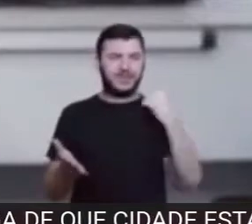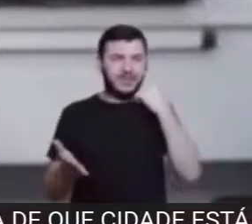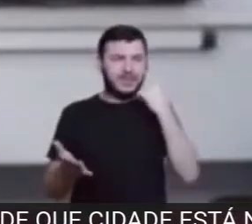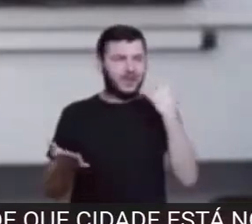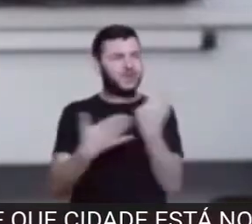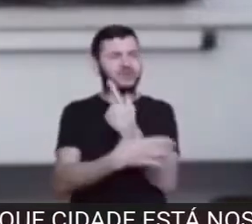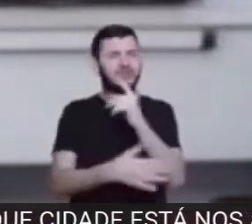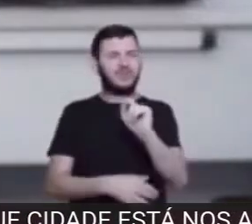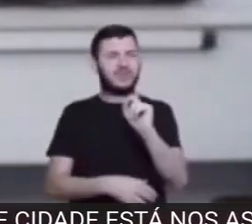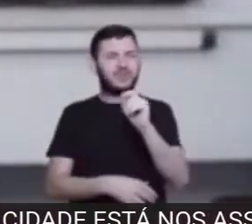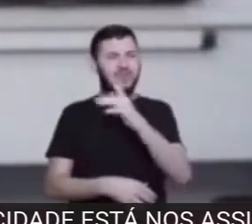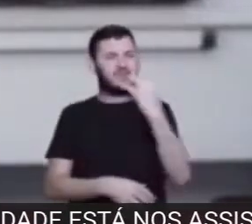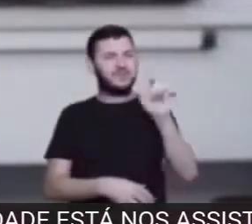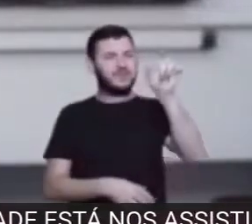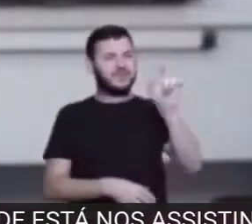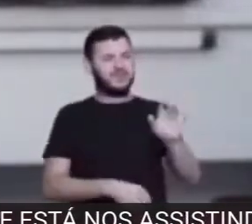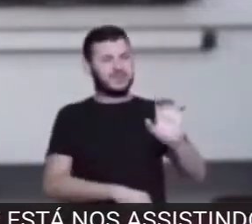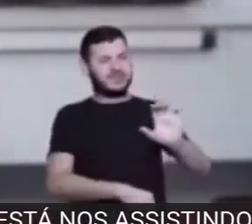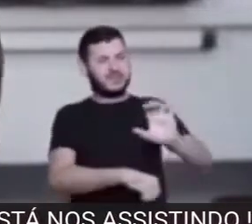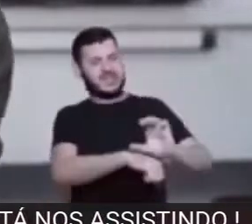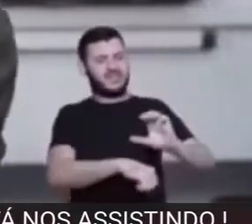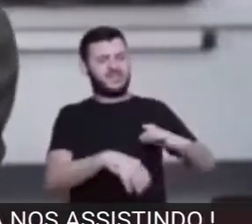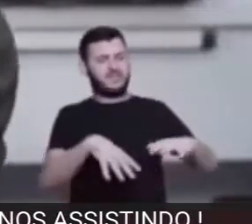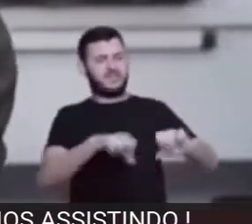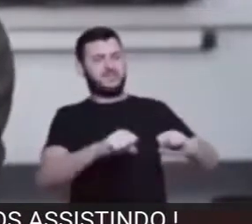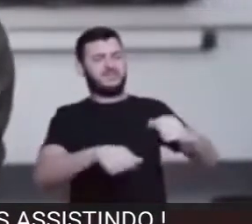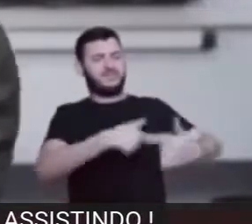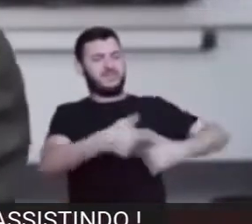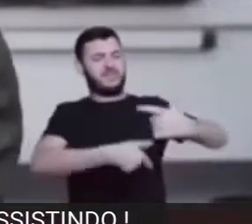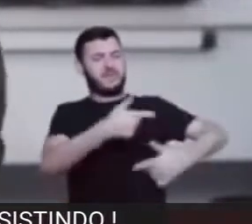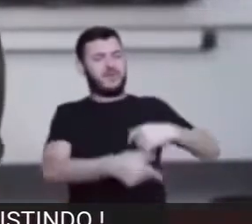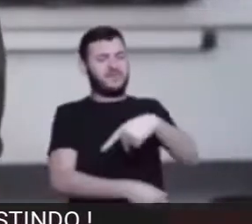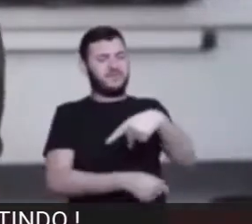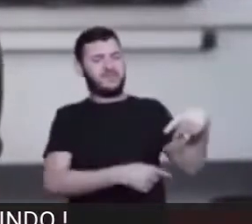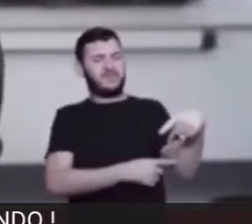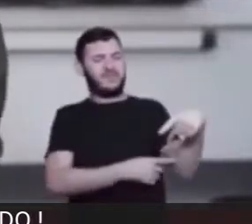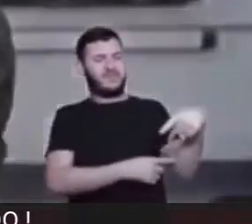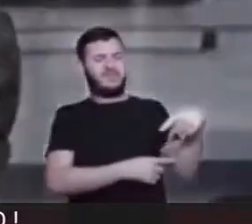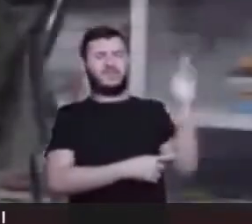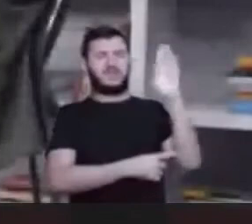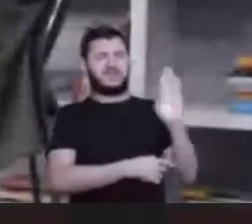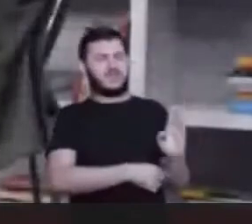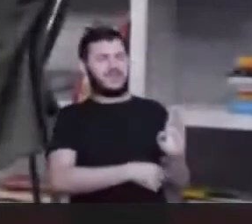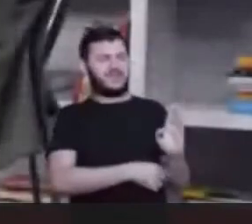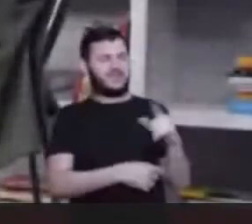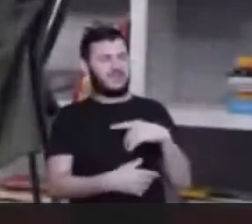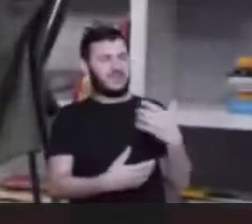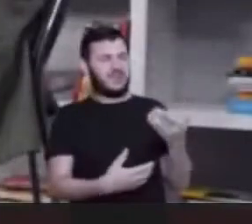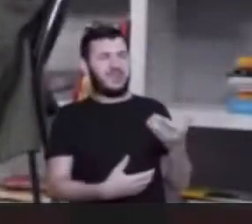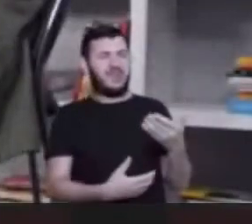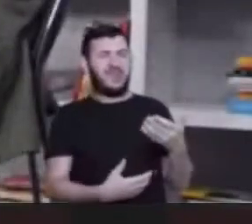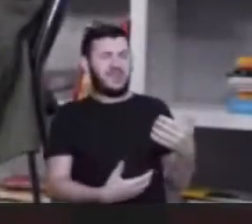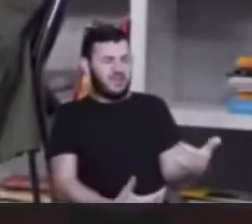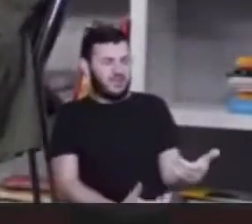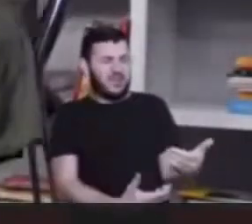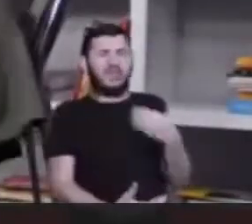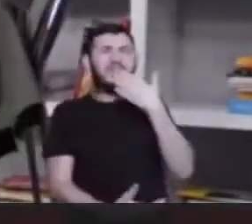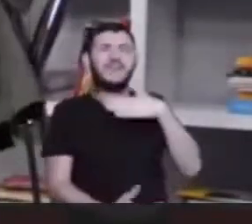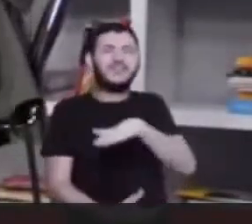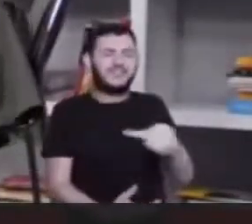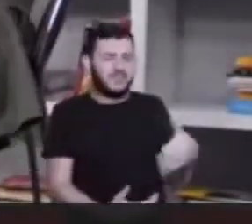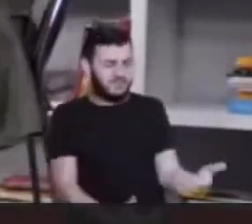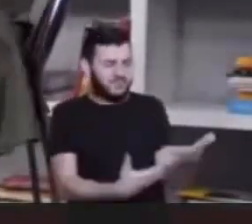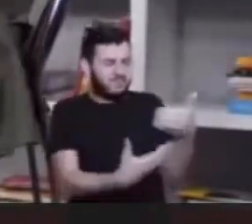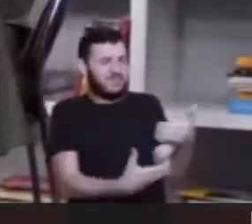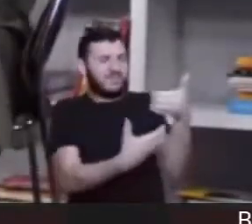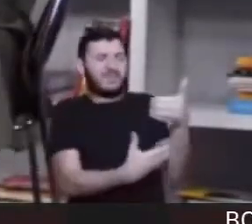ocupa a presidência da República segurando uma criança e tirando a máscara de uma criança. Aquela máscara que hoje